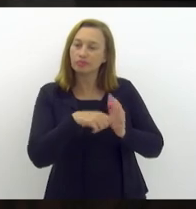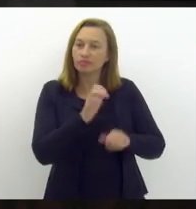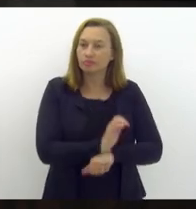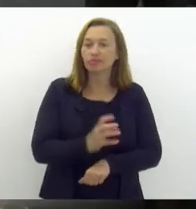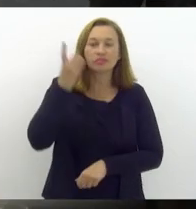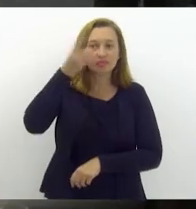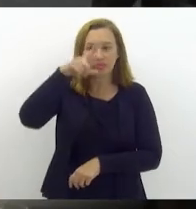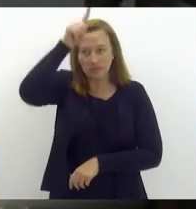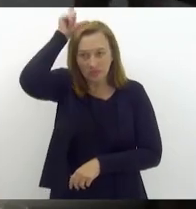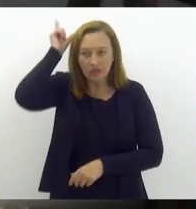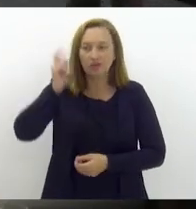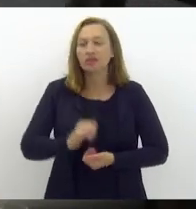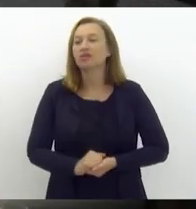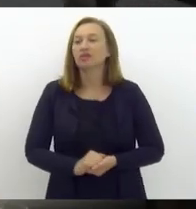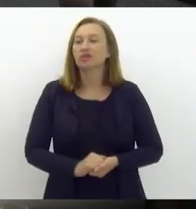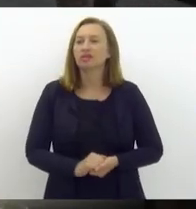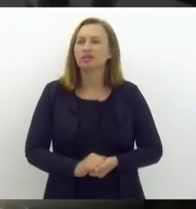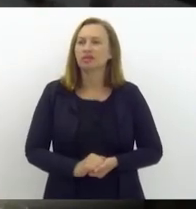Luiz Paulo.